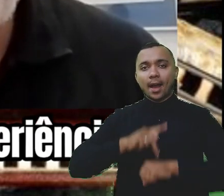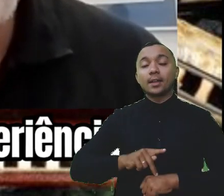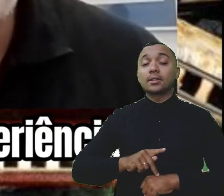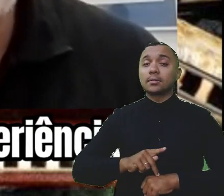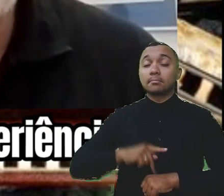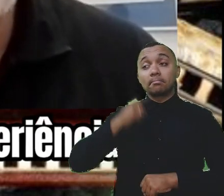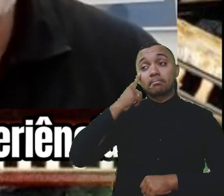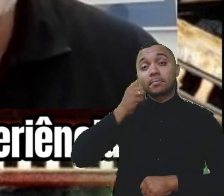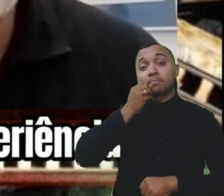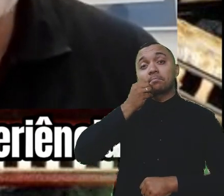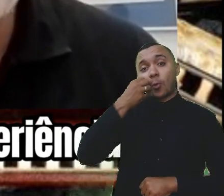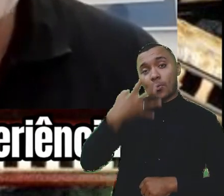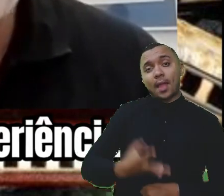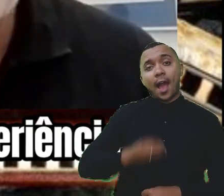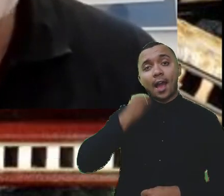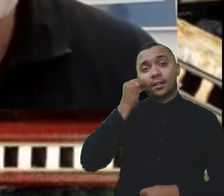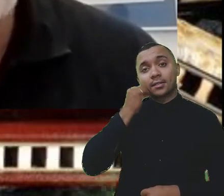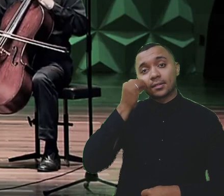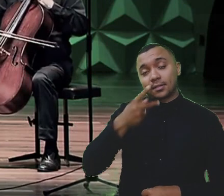dessa experiência,